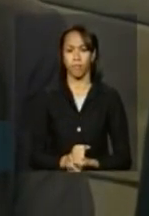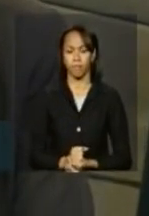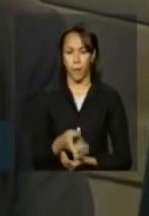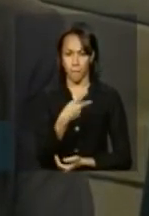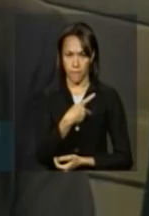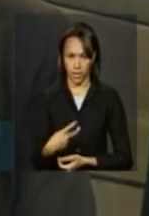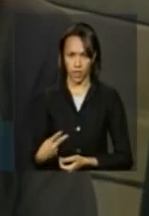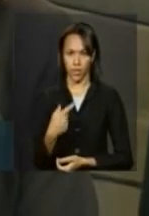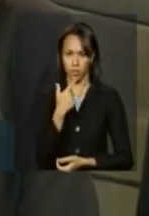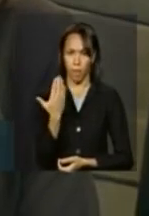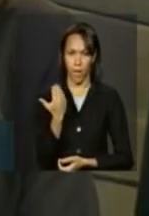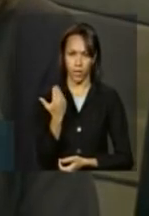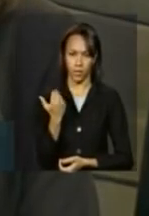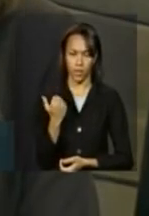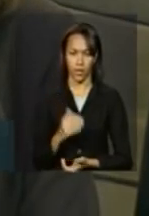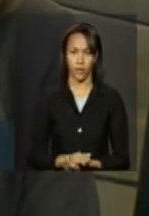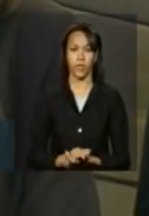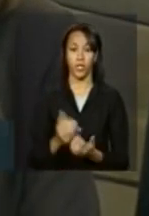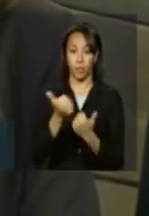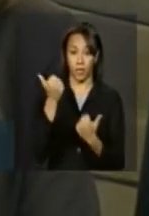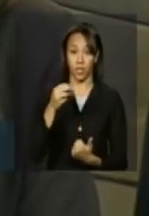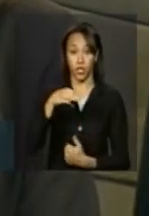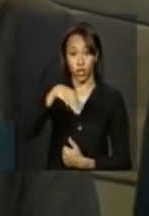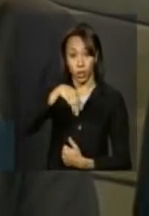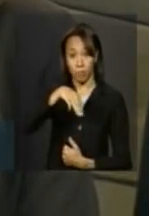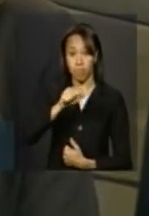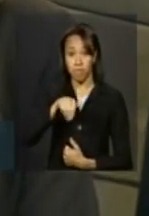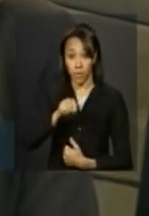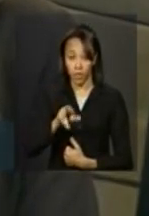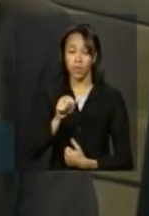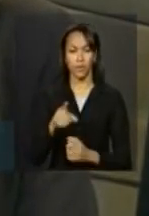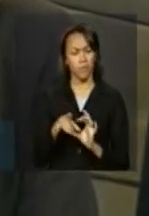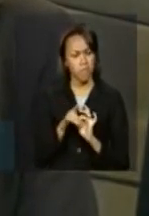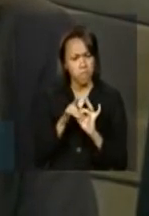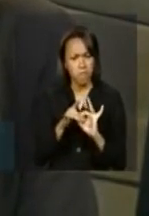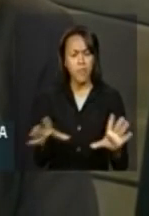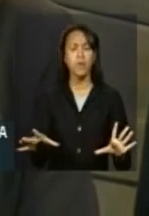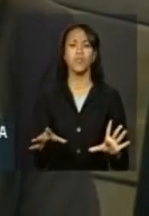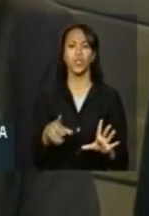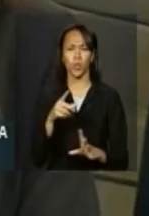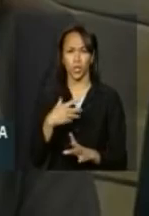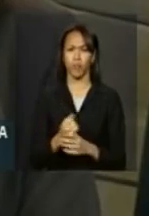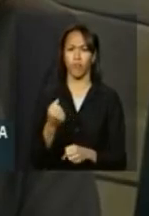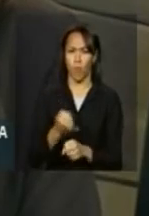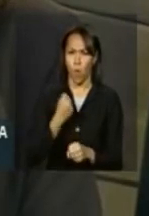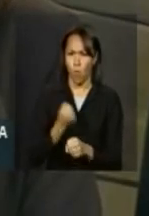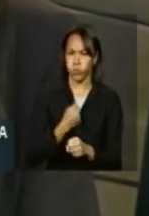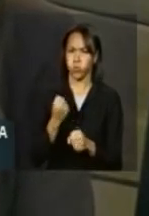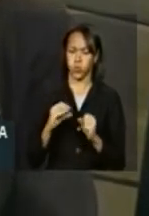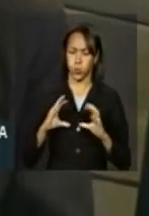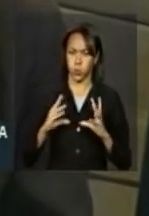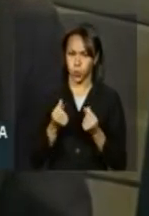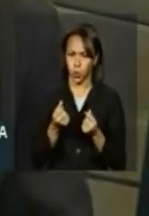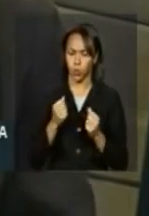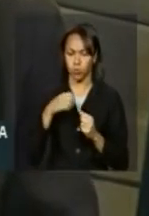nossa presidenta, à época, ministra de Minas e Energia, que tem dado as condições para que os grandes empreendimentos em energia